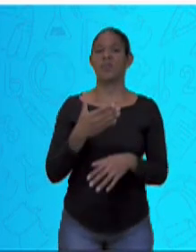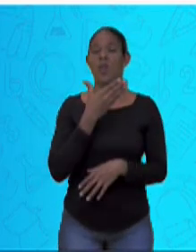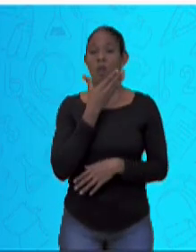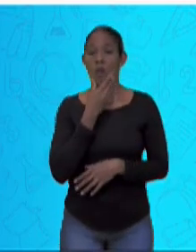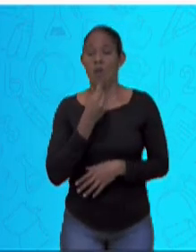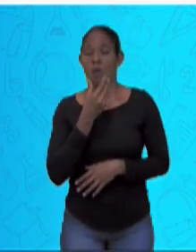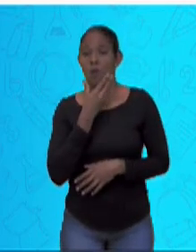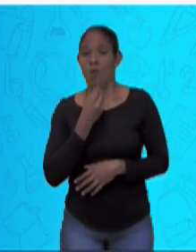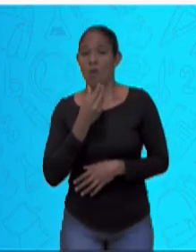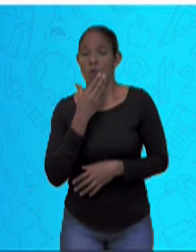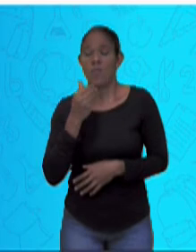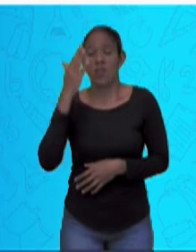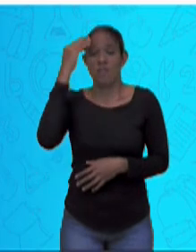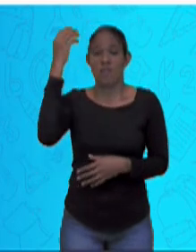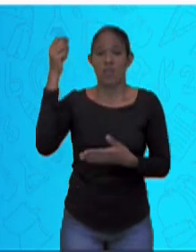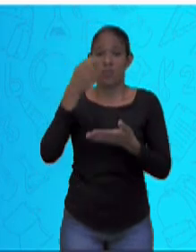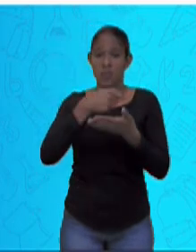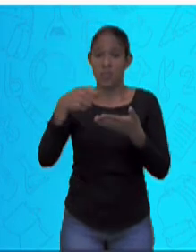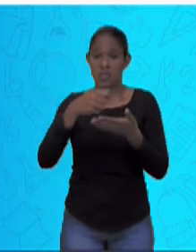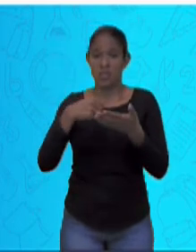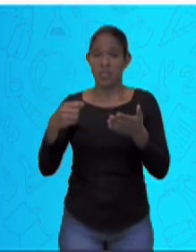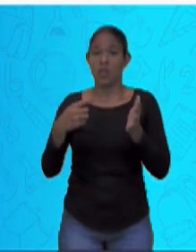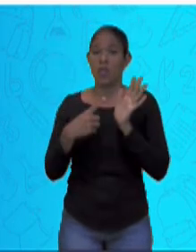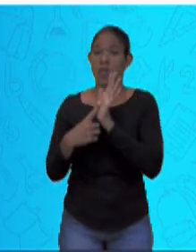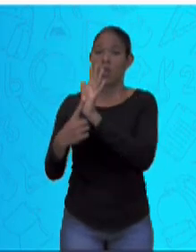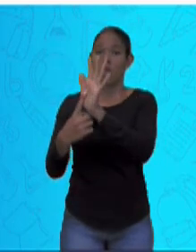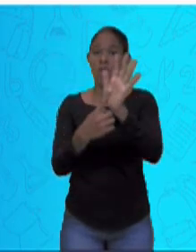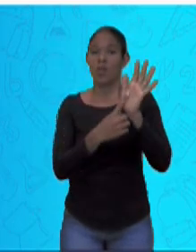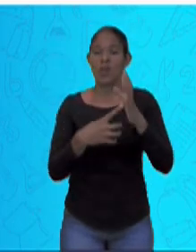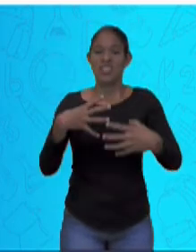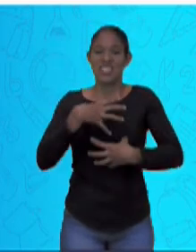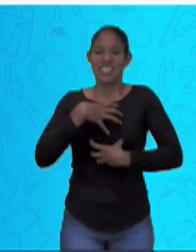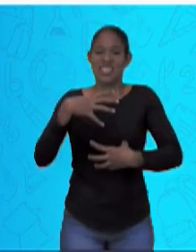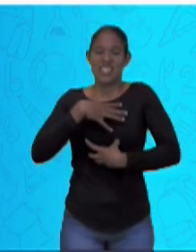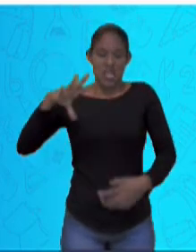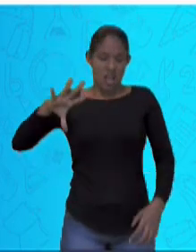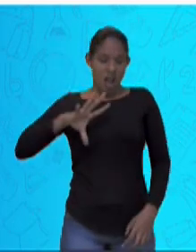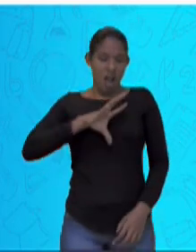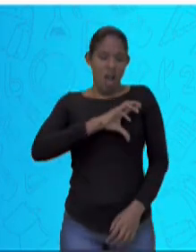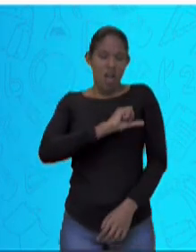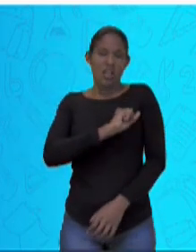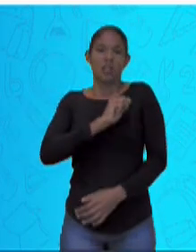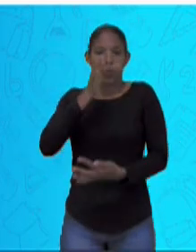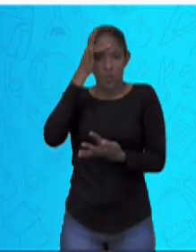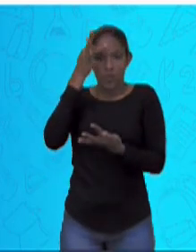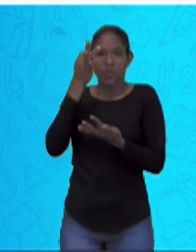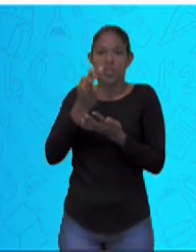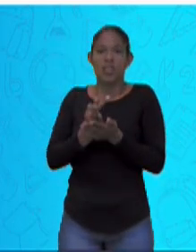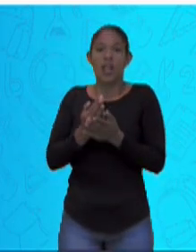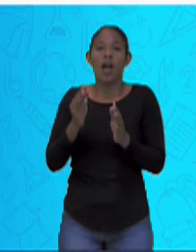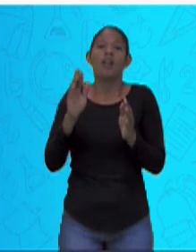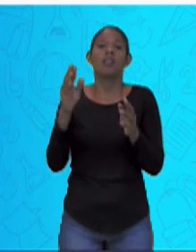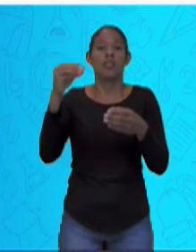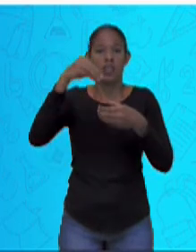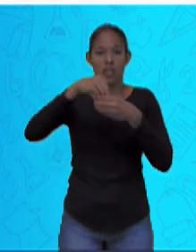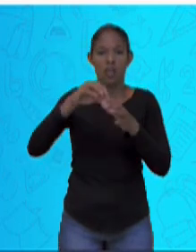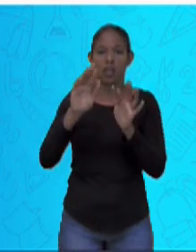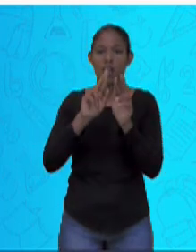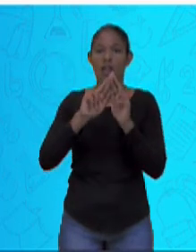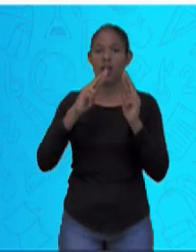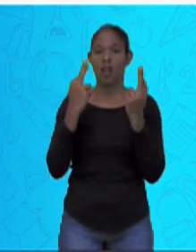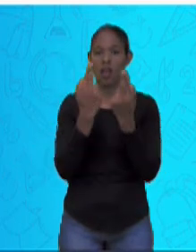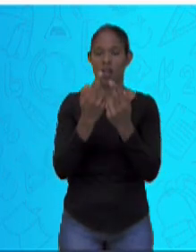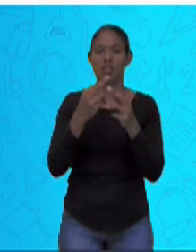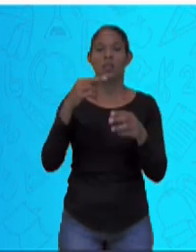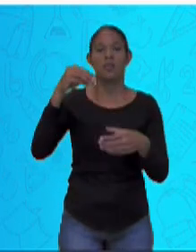os sentimentos de amor e fidelidade em um relacionamento. O poema é